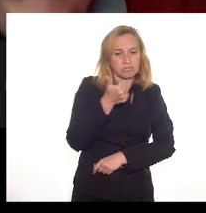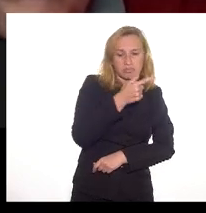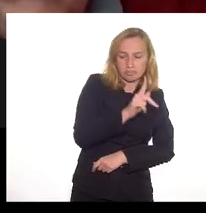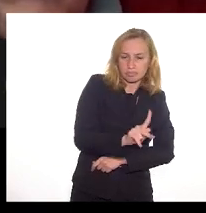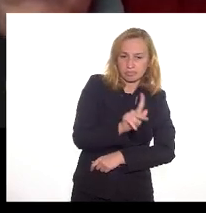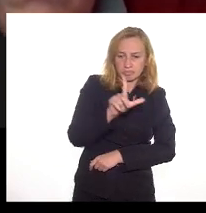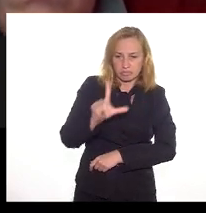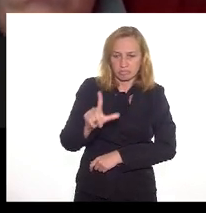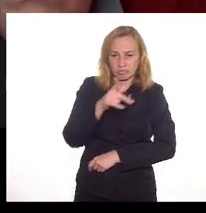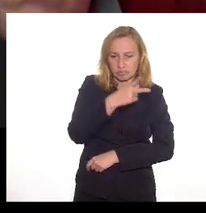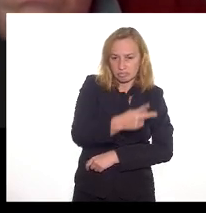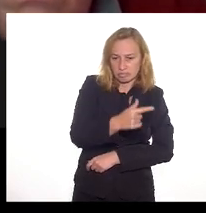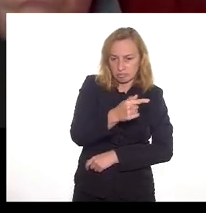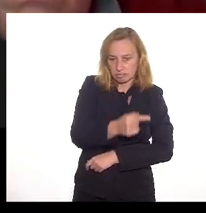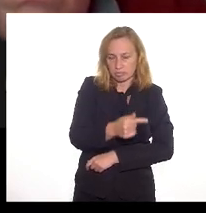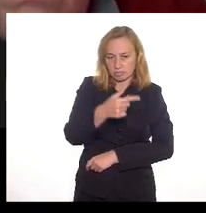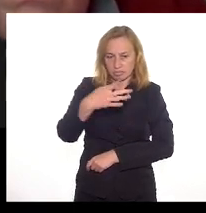7401 de